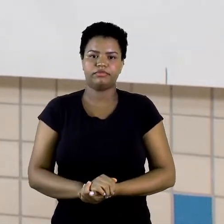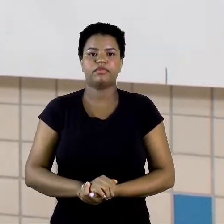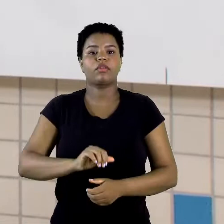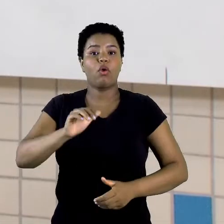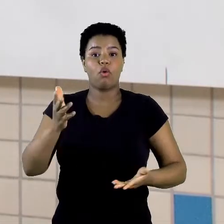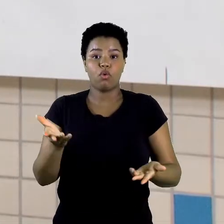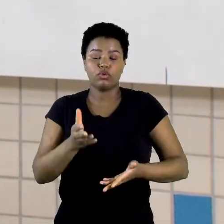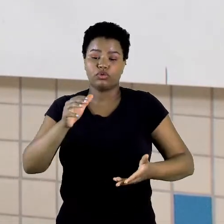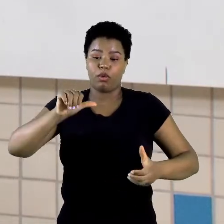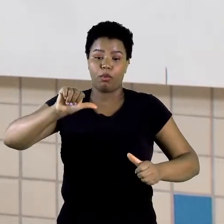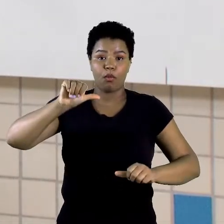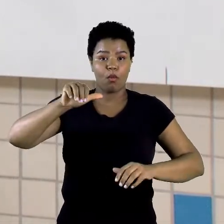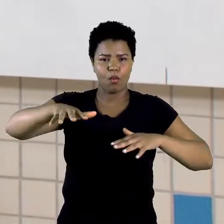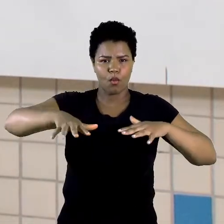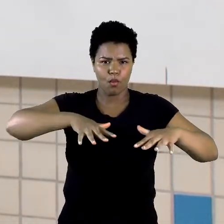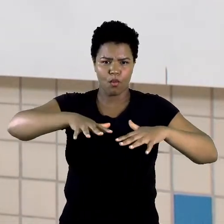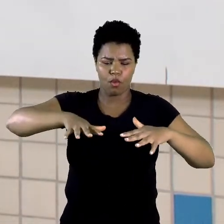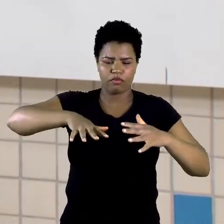translação,